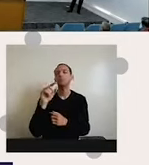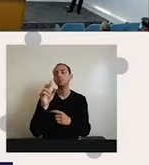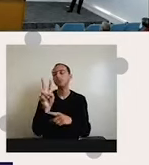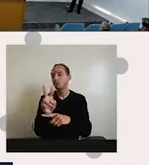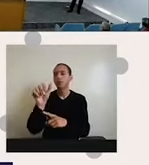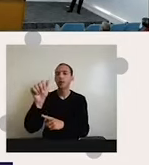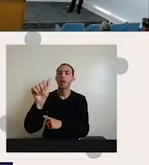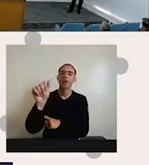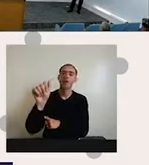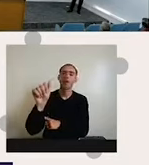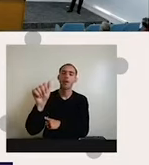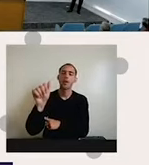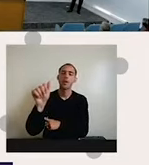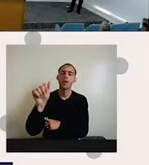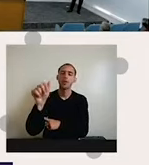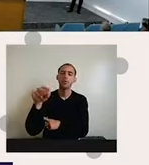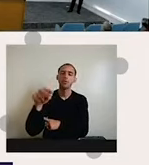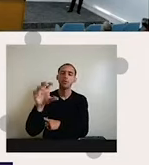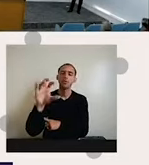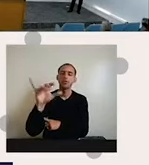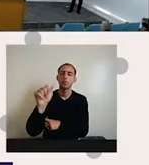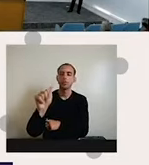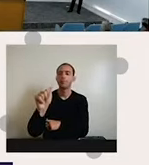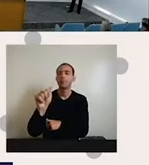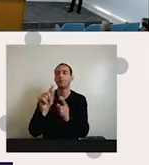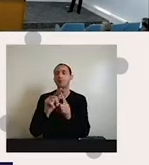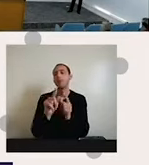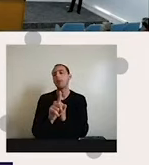da empresa de dizer que não, a exposição não foi